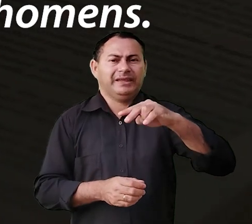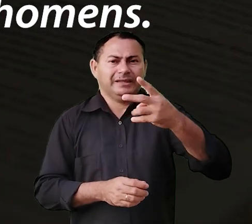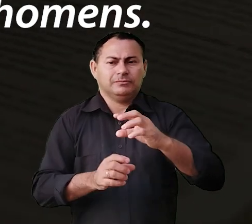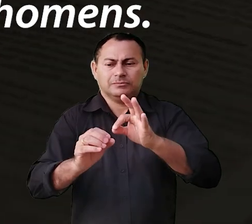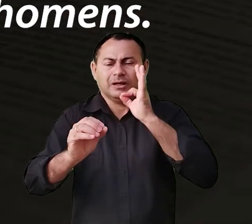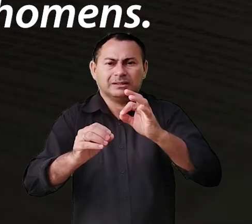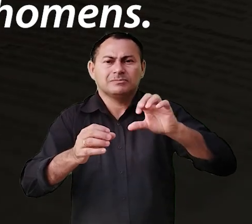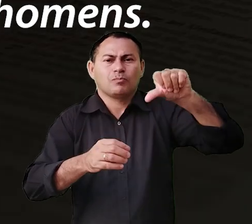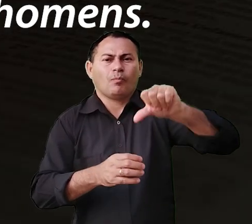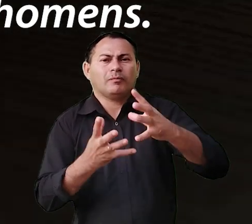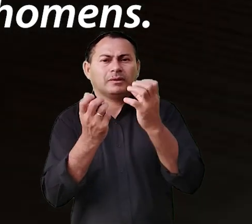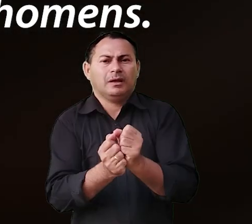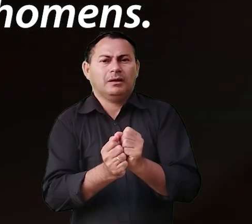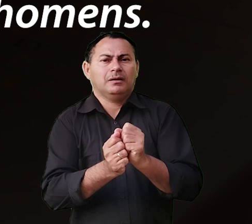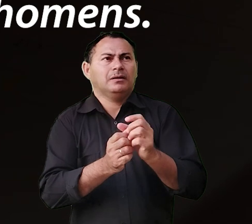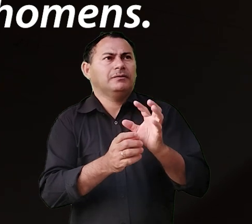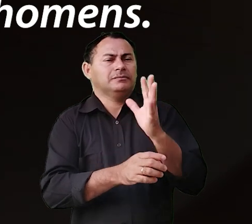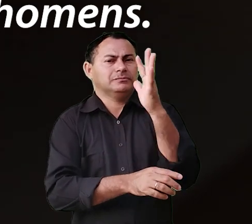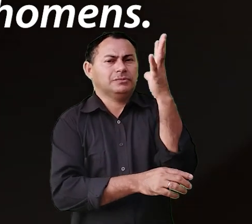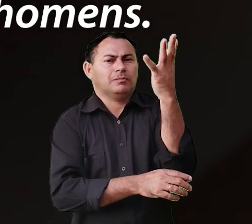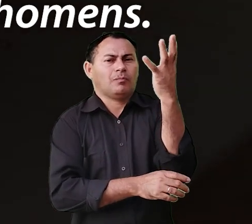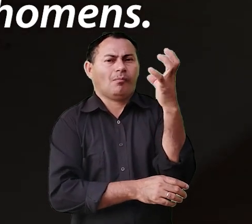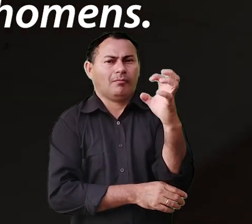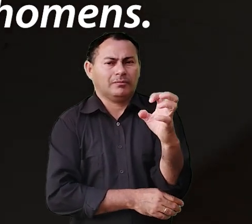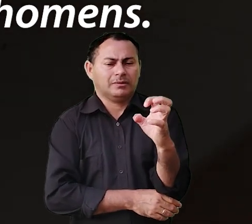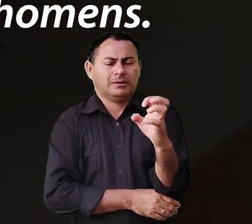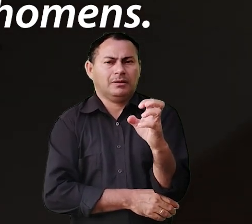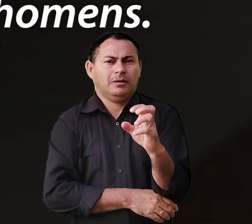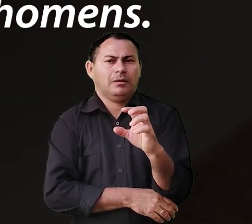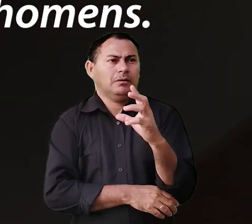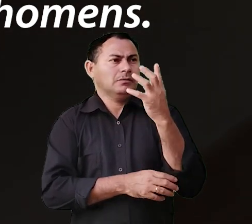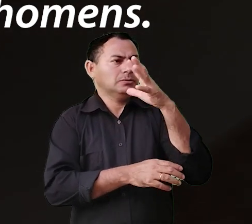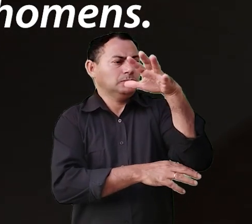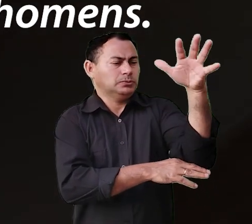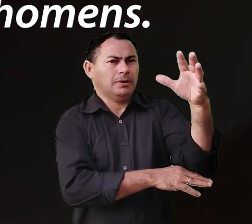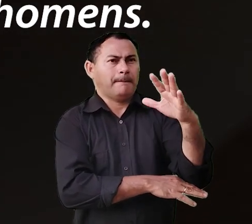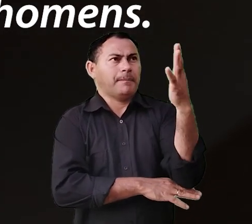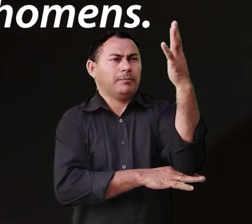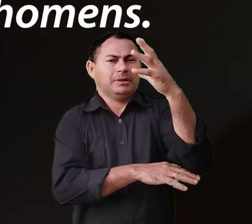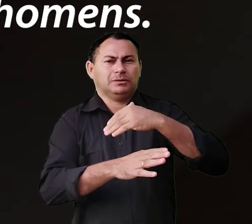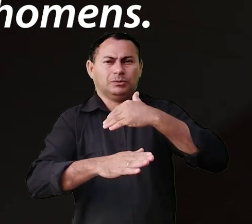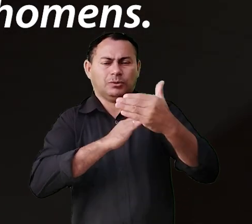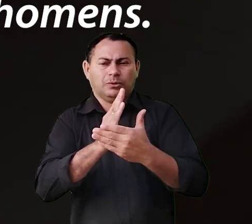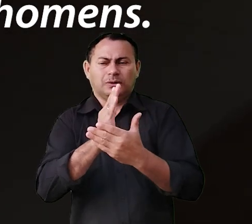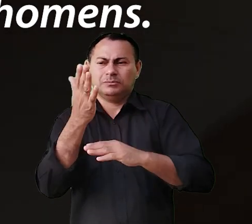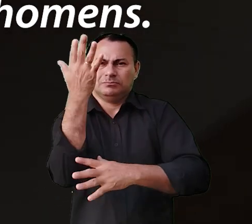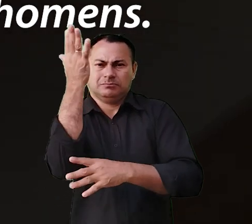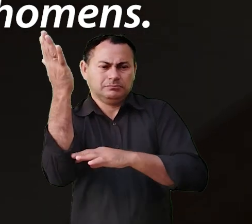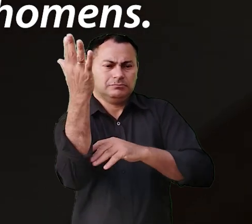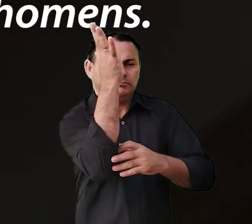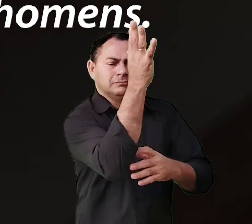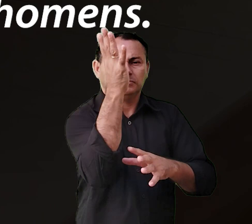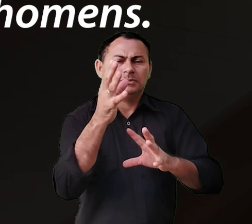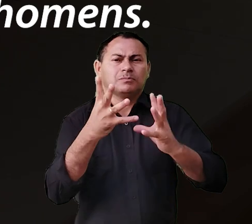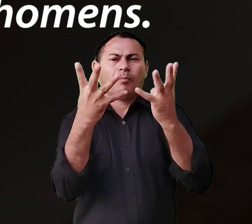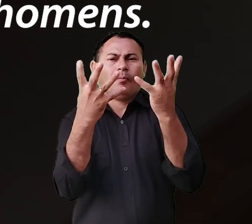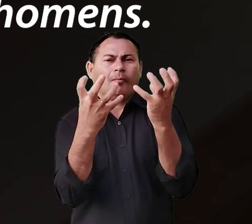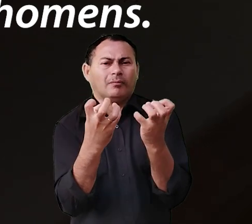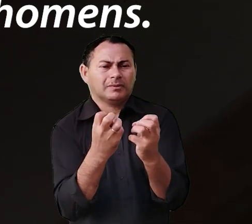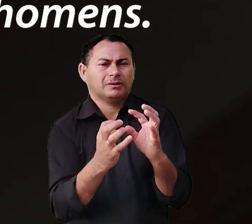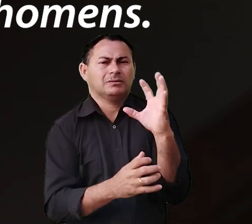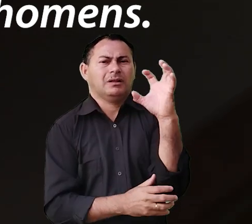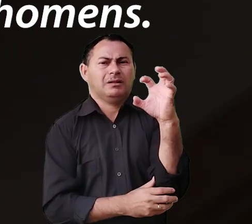está seca e a figueira murchou. A romanceira, a palmeira, a macieira e todas as árvores do